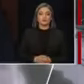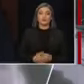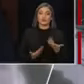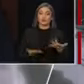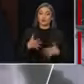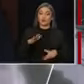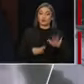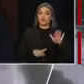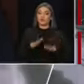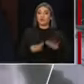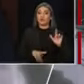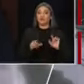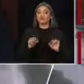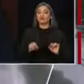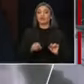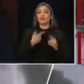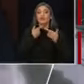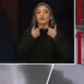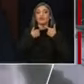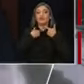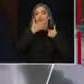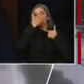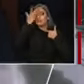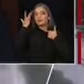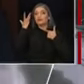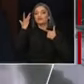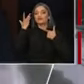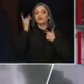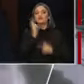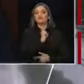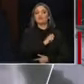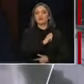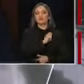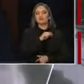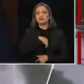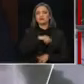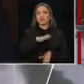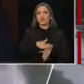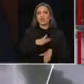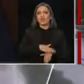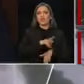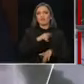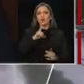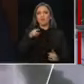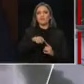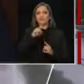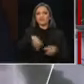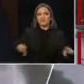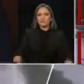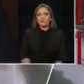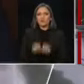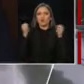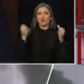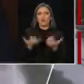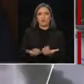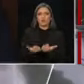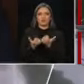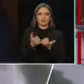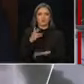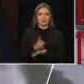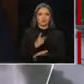intenção deliberada do agente lesar o patrimônio alheio. No mesmo